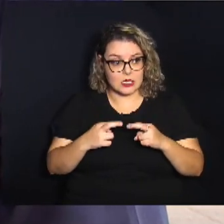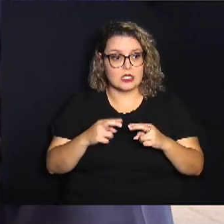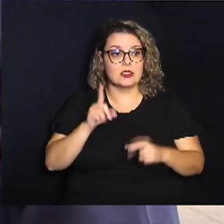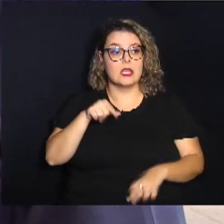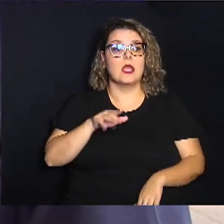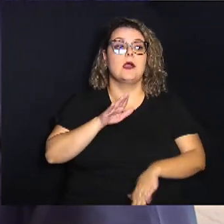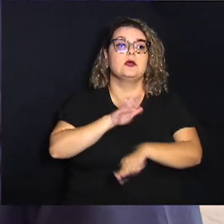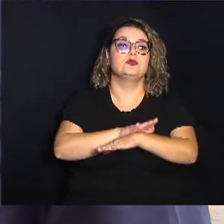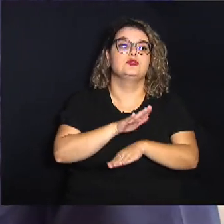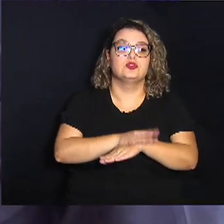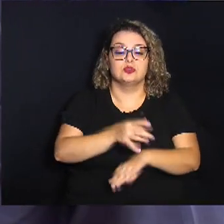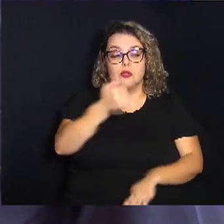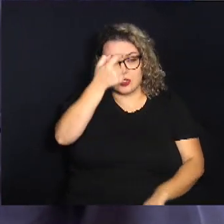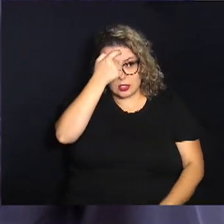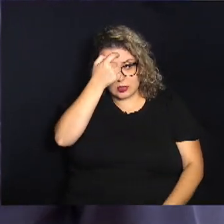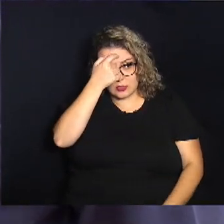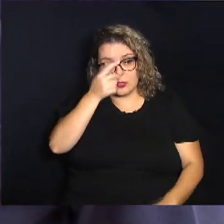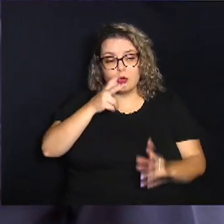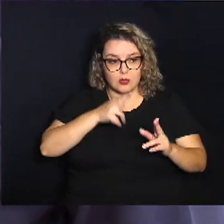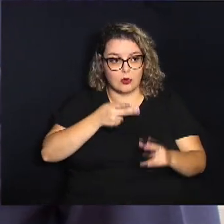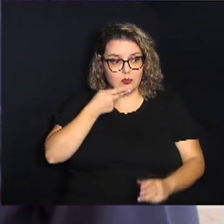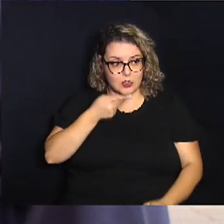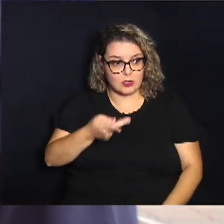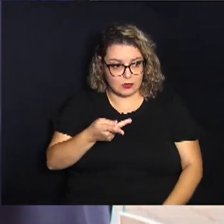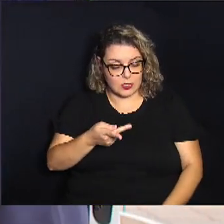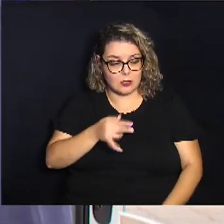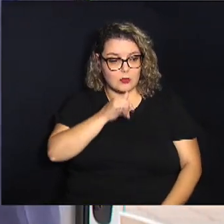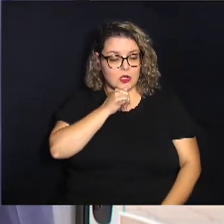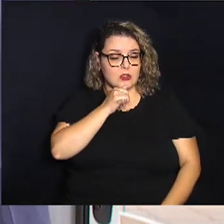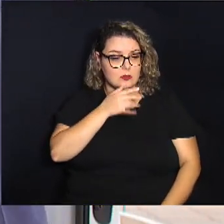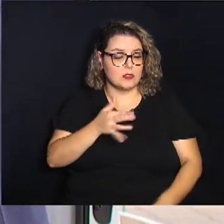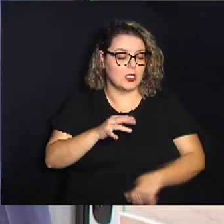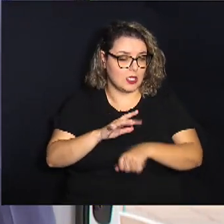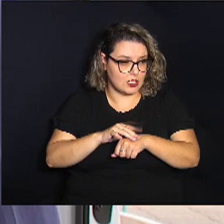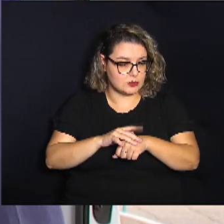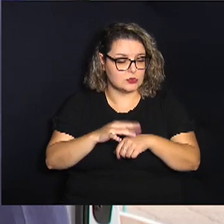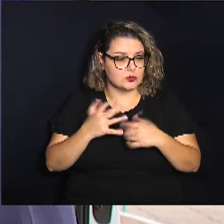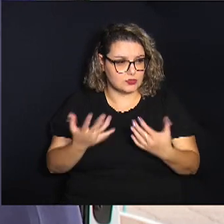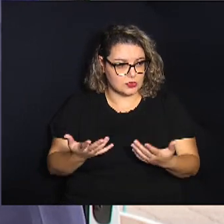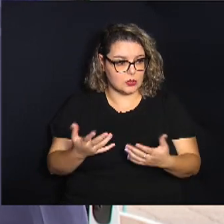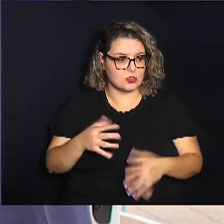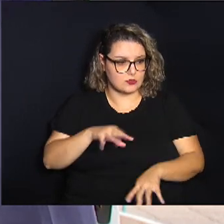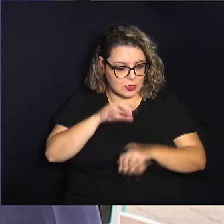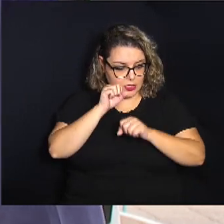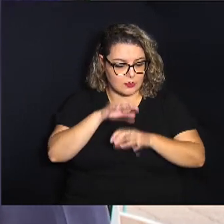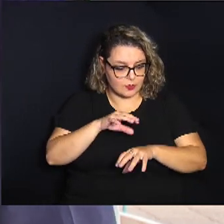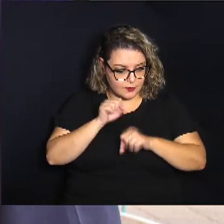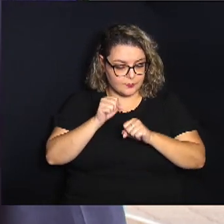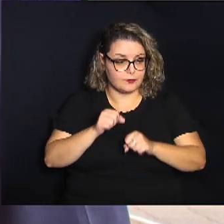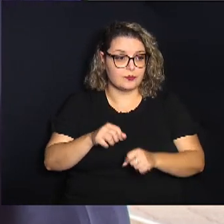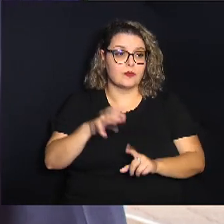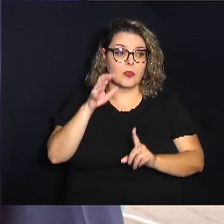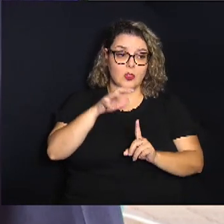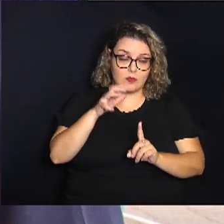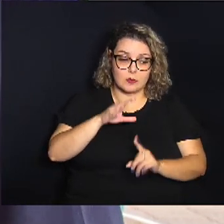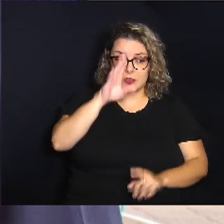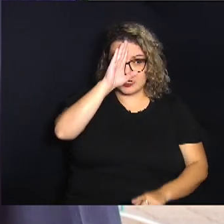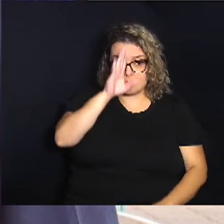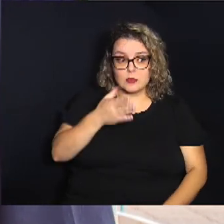é conscientizar como isso que eu acabei de falar por exemplo é doença é respiratória que acaba afetando principalmente